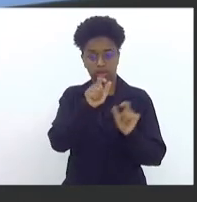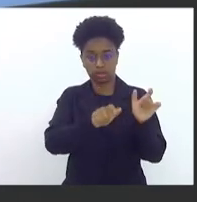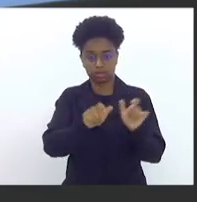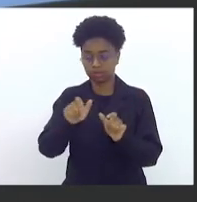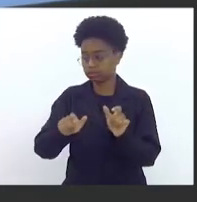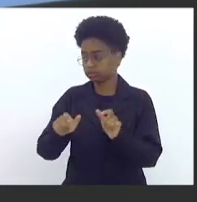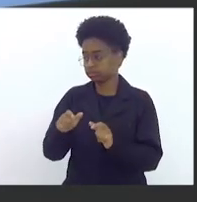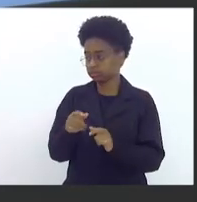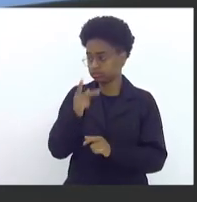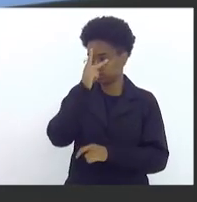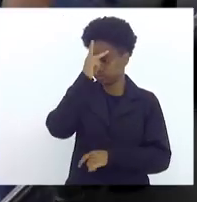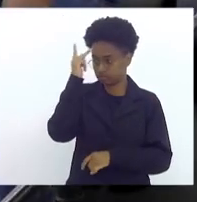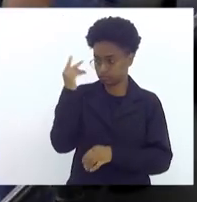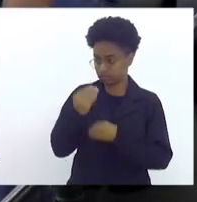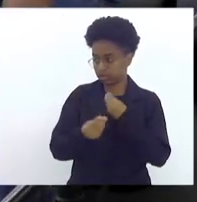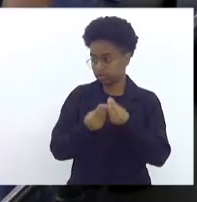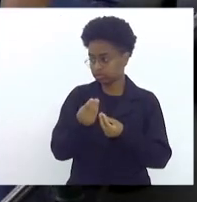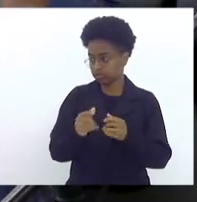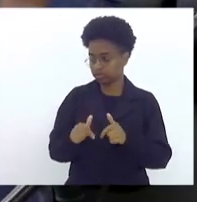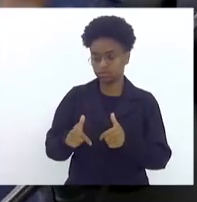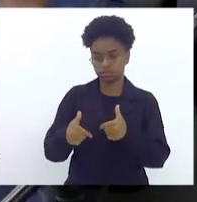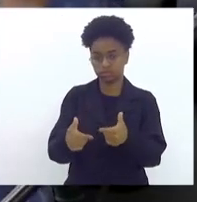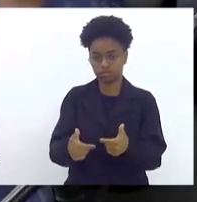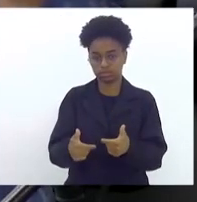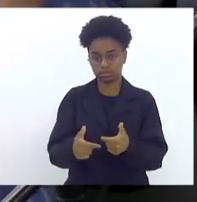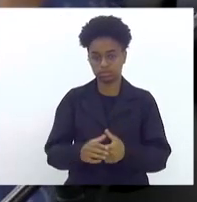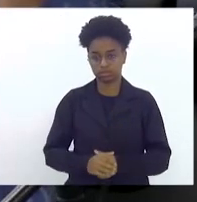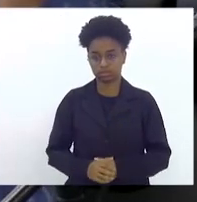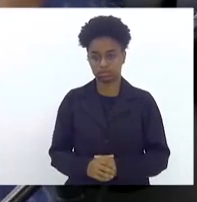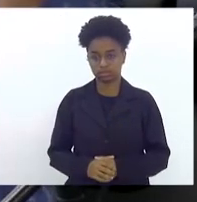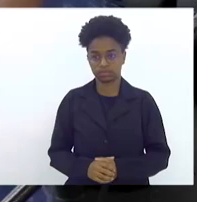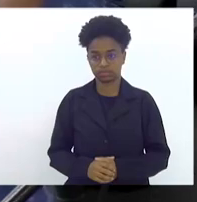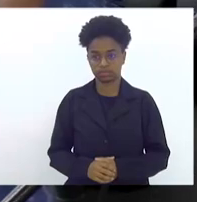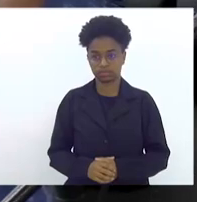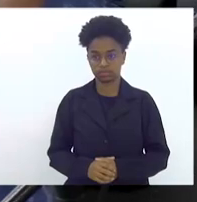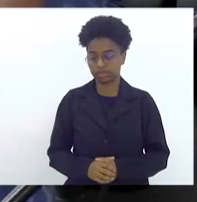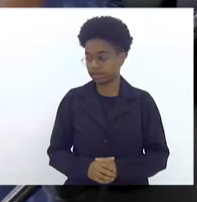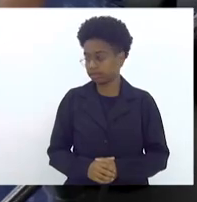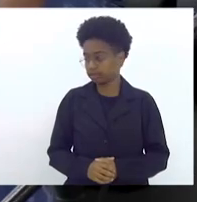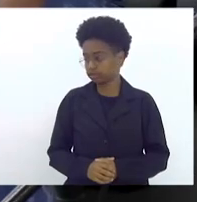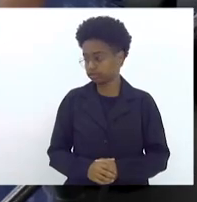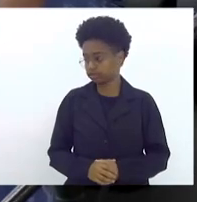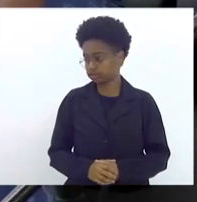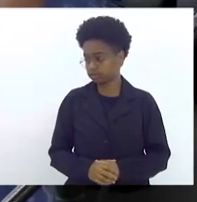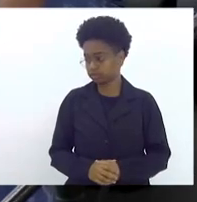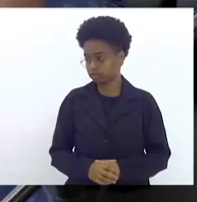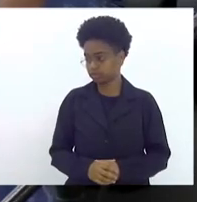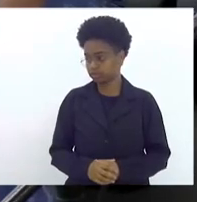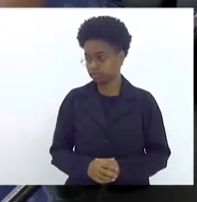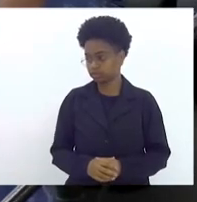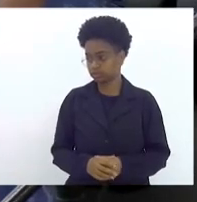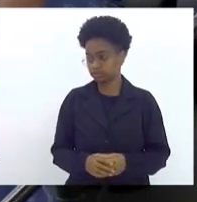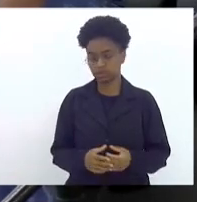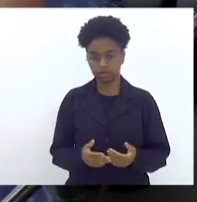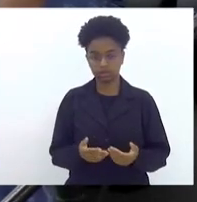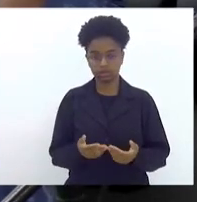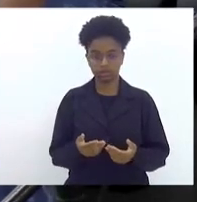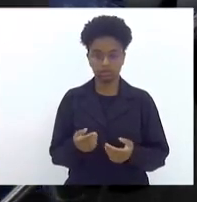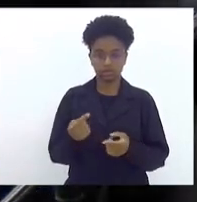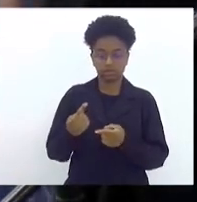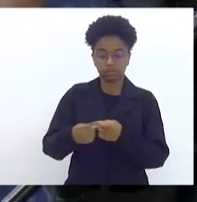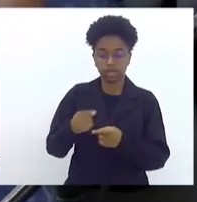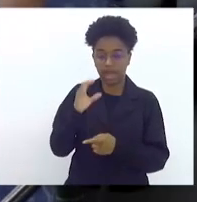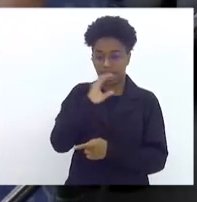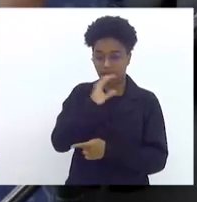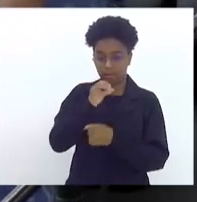as suas ações sua atividade né porque ele tá teclando digitando é porque isso é uma rápida colocação